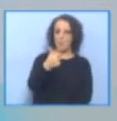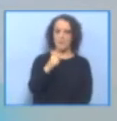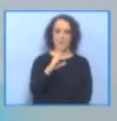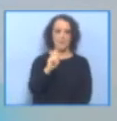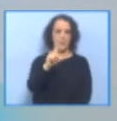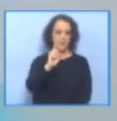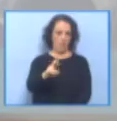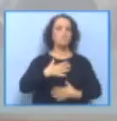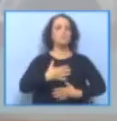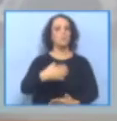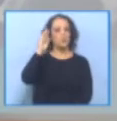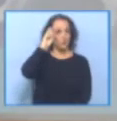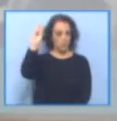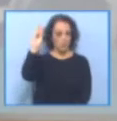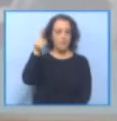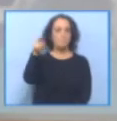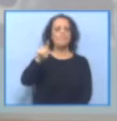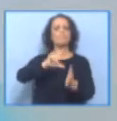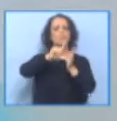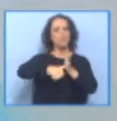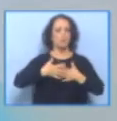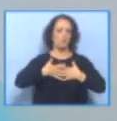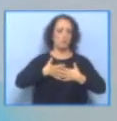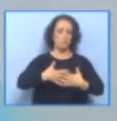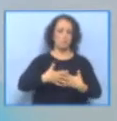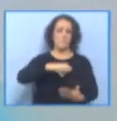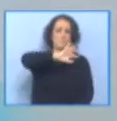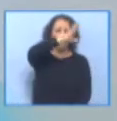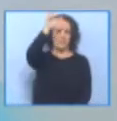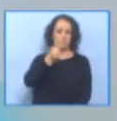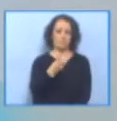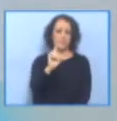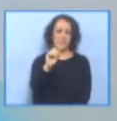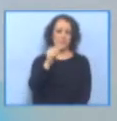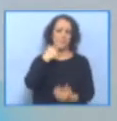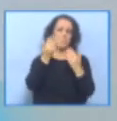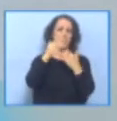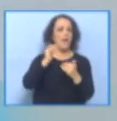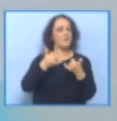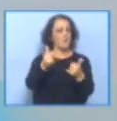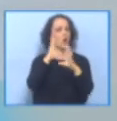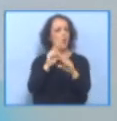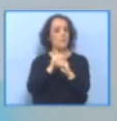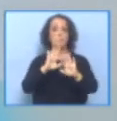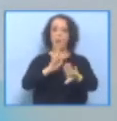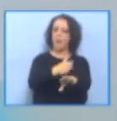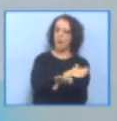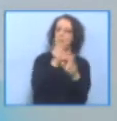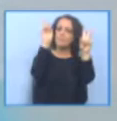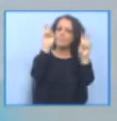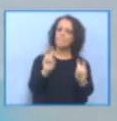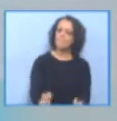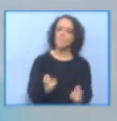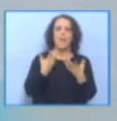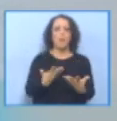é escoteira e aderiu a projetos de voluntariado em mais de 60 países. Vamos conversar já a seguir, logo após os temas